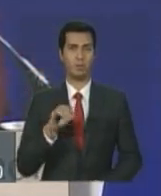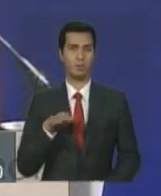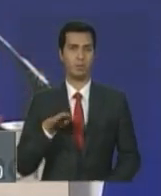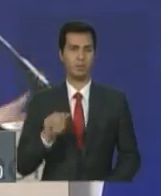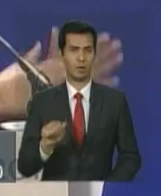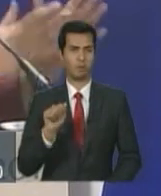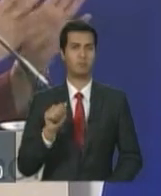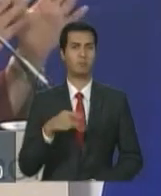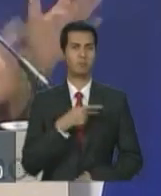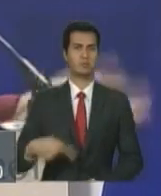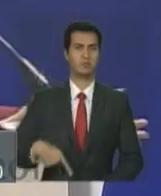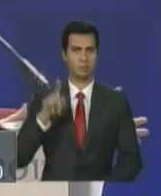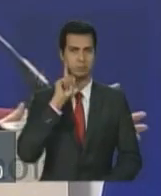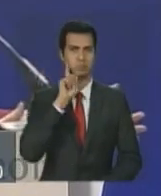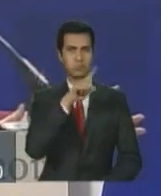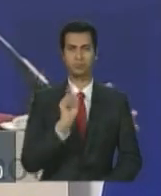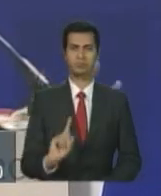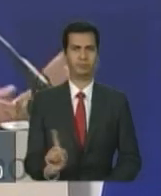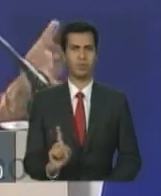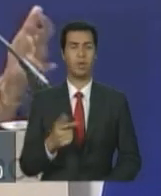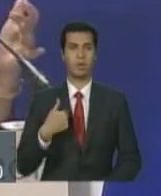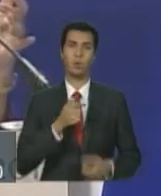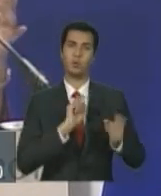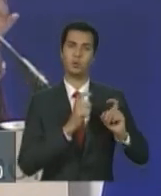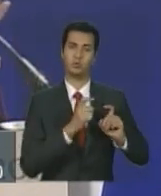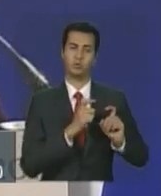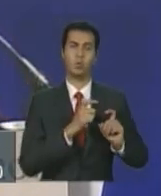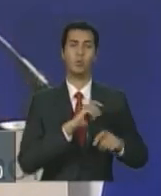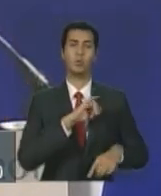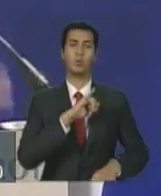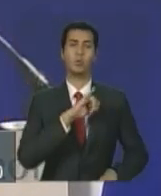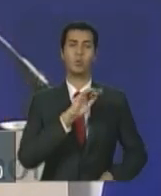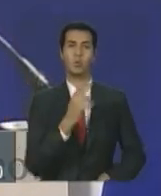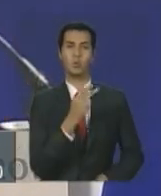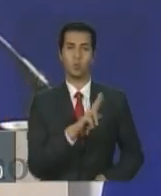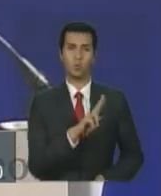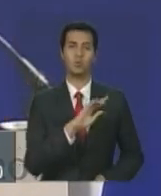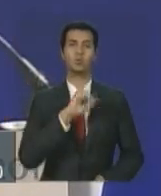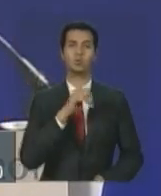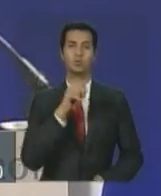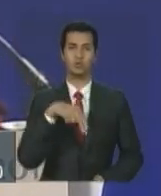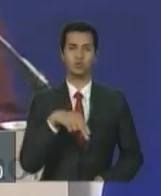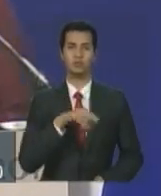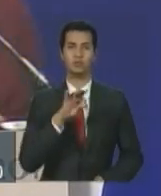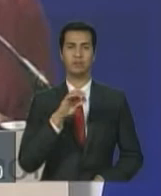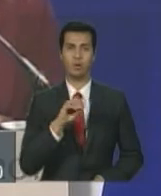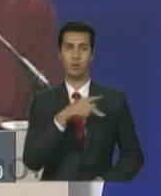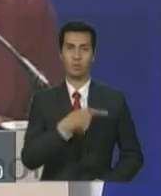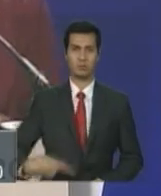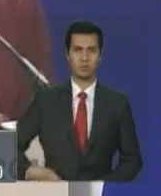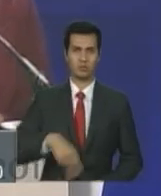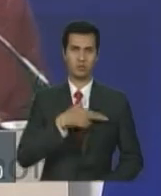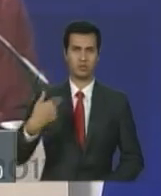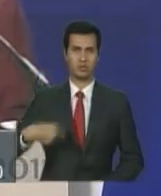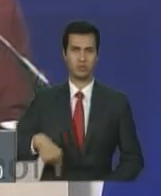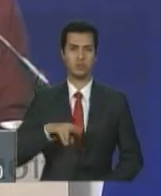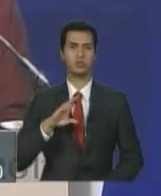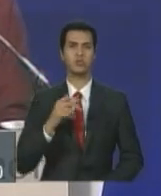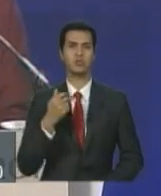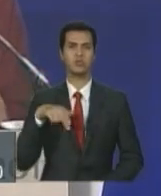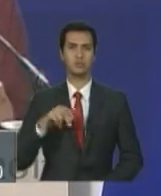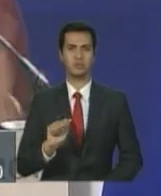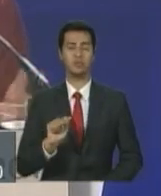reunião com o Rugintal, depois eu tive uma reunião com os BRICS, tive uma reunião com